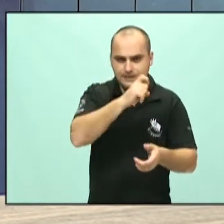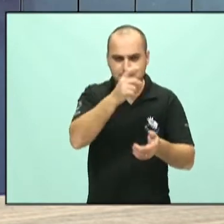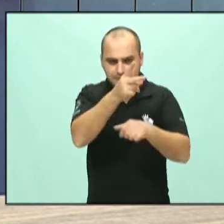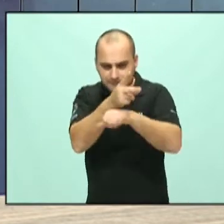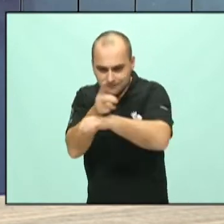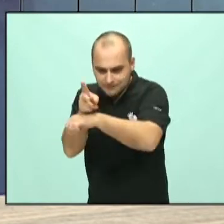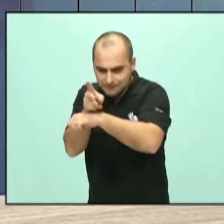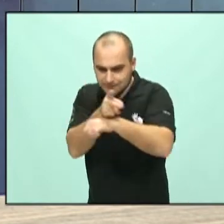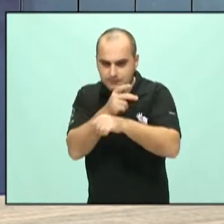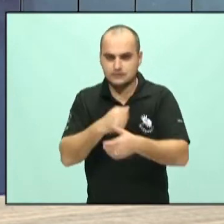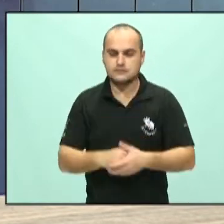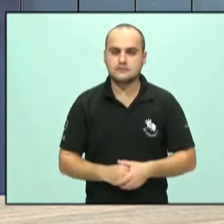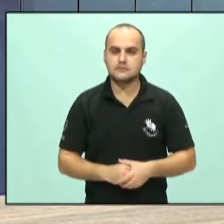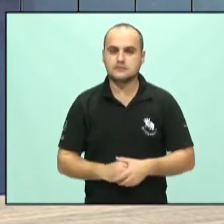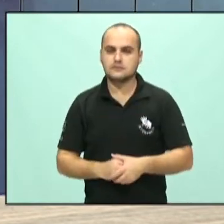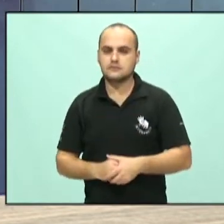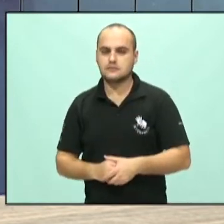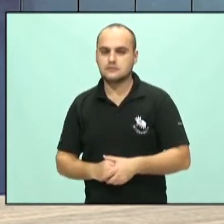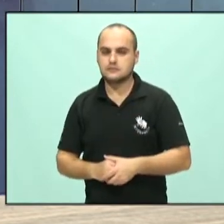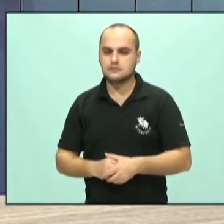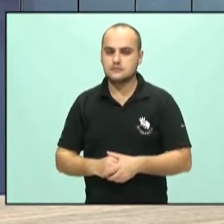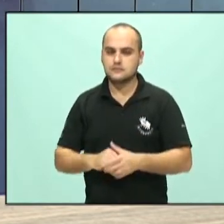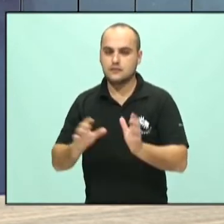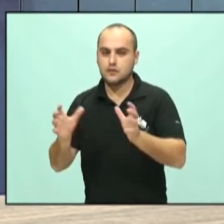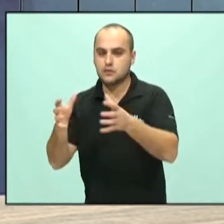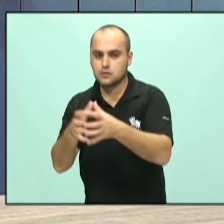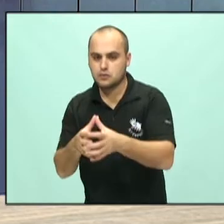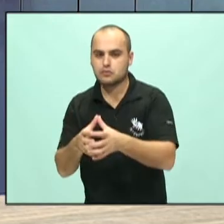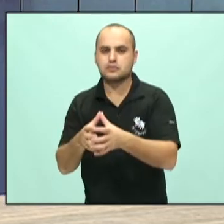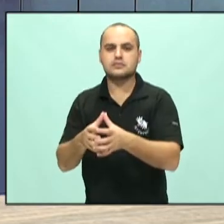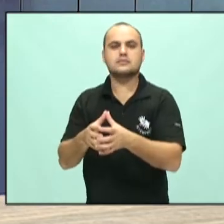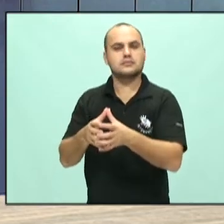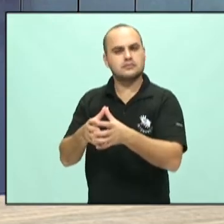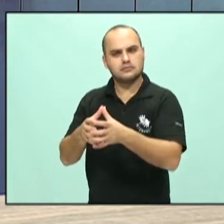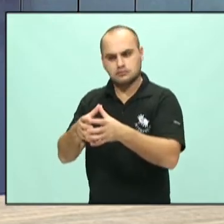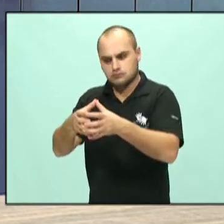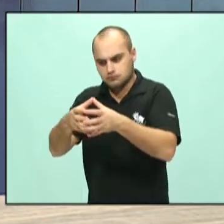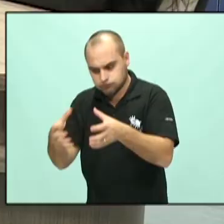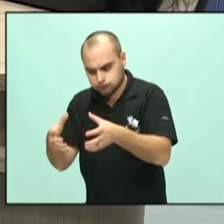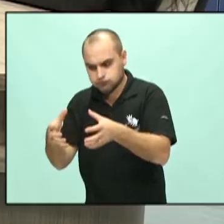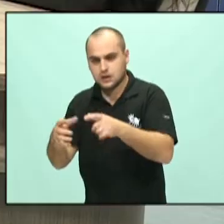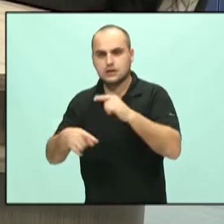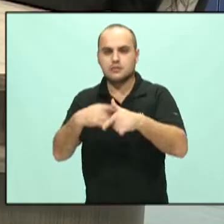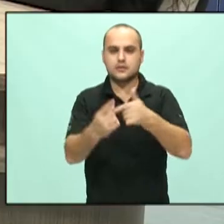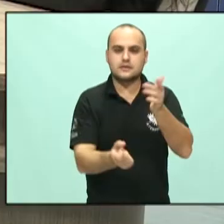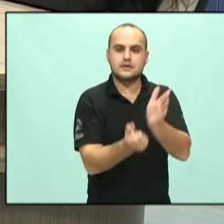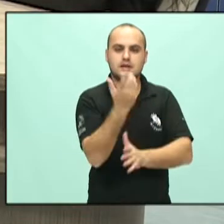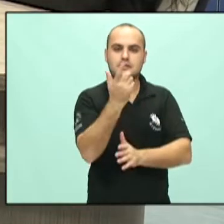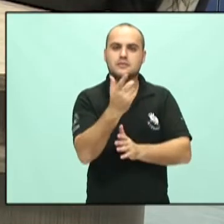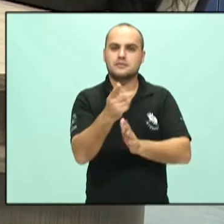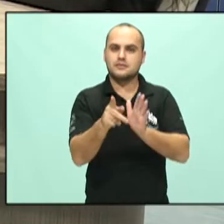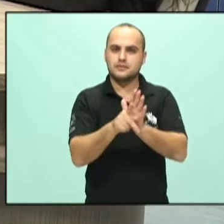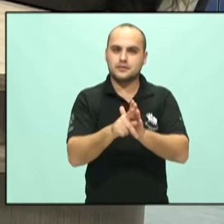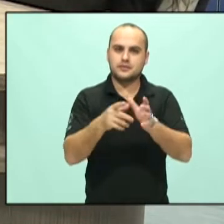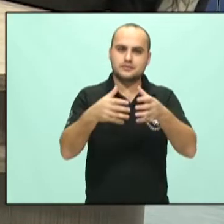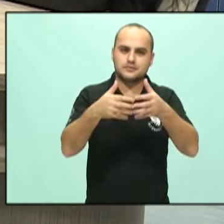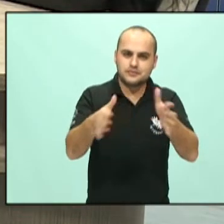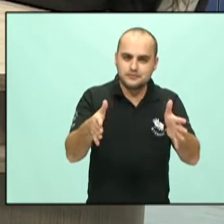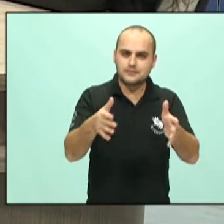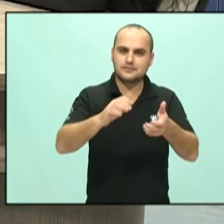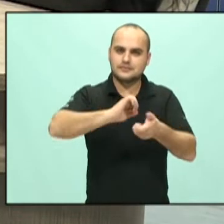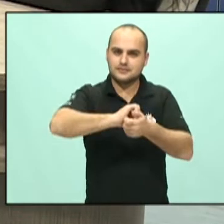curta-metragem. A gente reuniu uma equipe muito extensa que, a partir dela, a gente formou uma produtora. Legal! Uma produtora